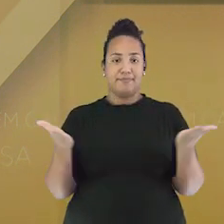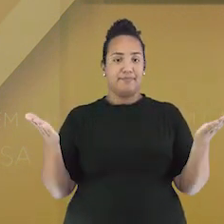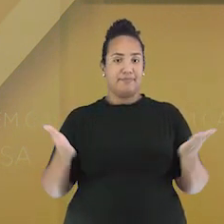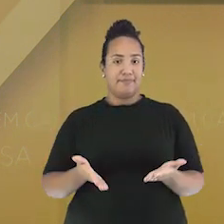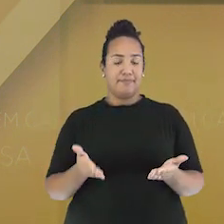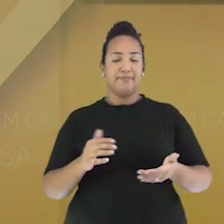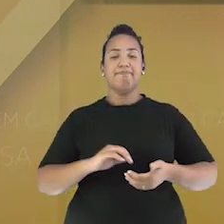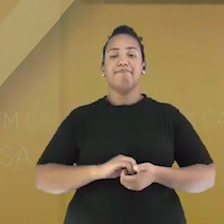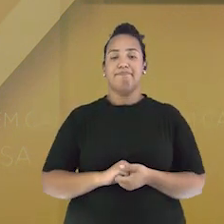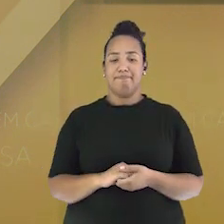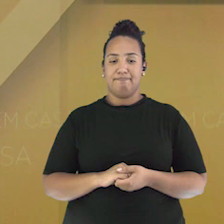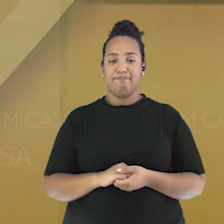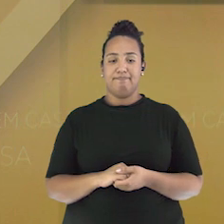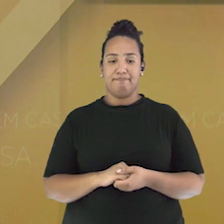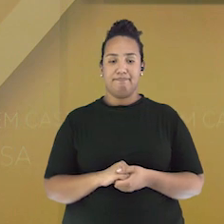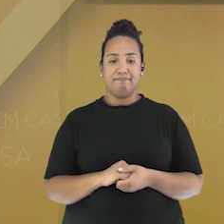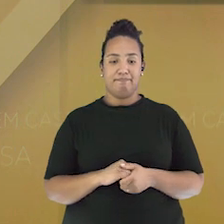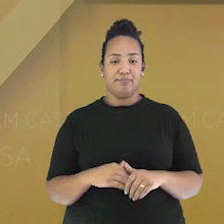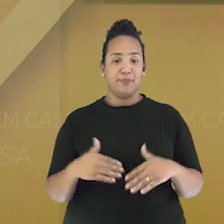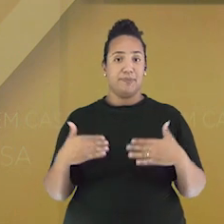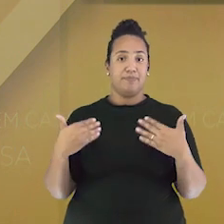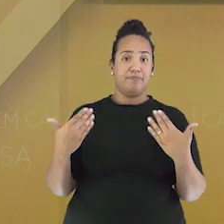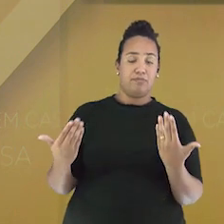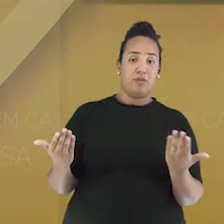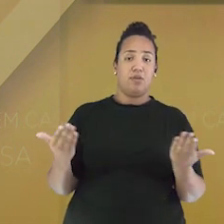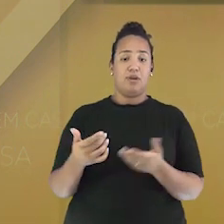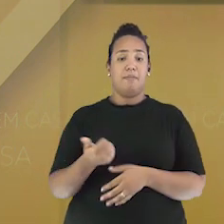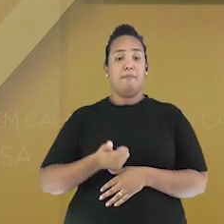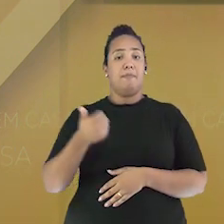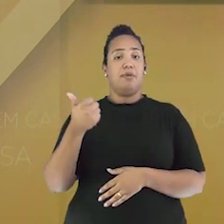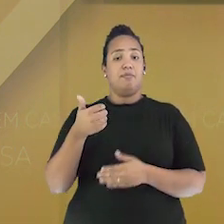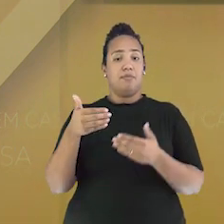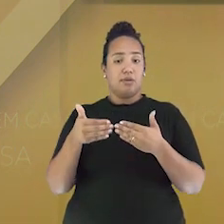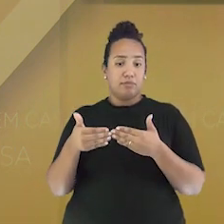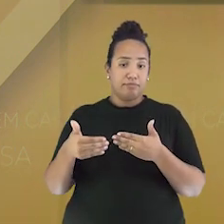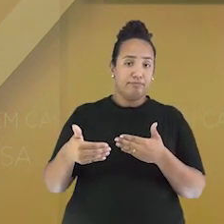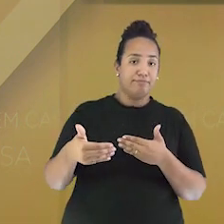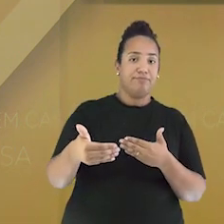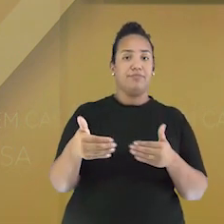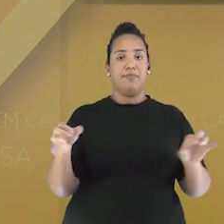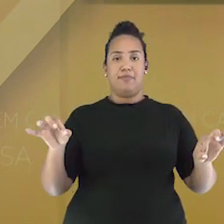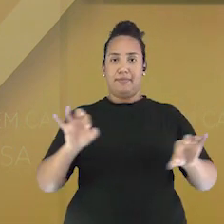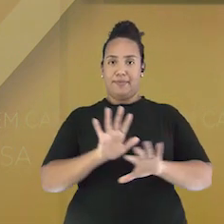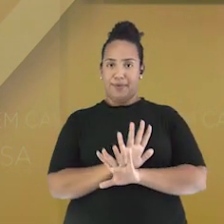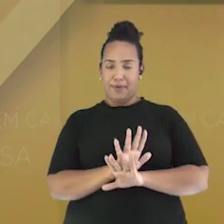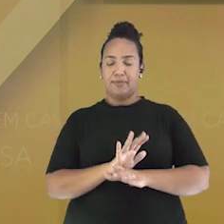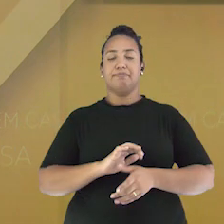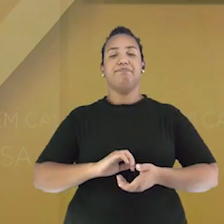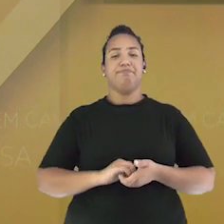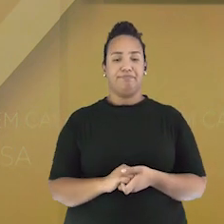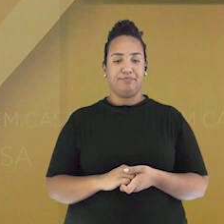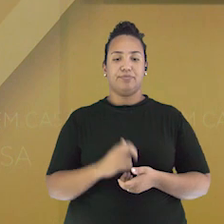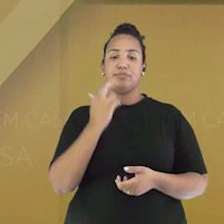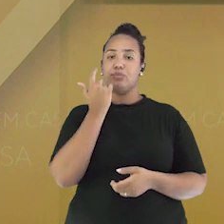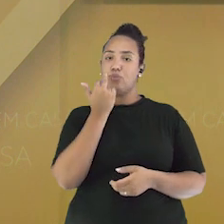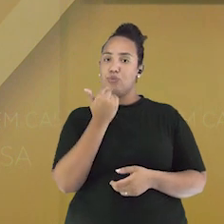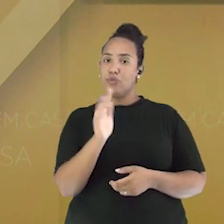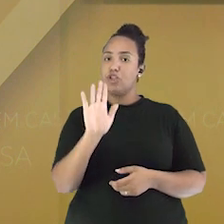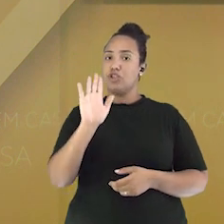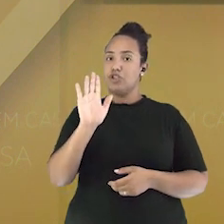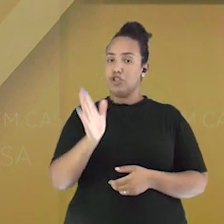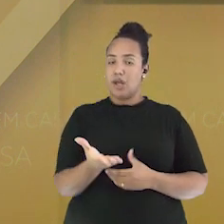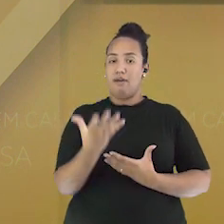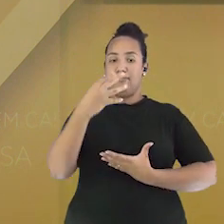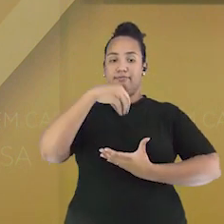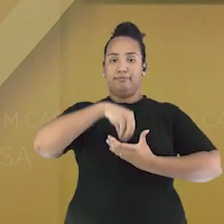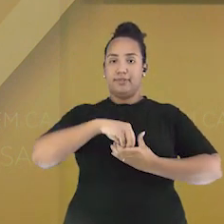nesse encontro. E aí, a primeira etapa da nossa jornada está completa. Os nutrientes já estão